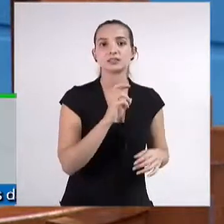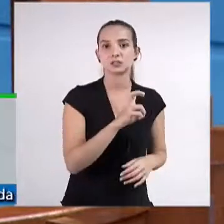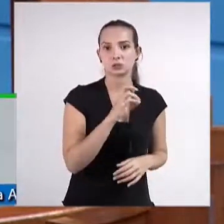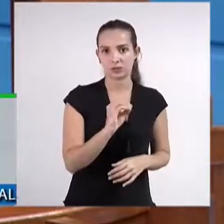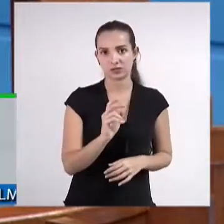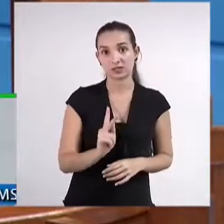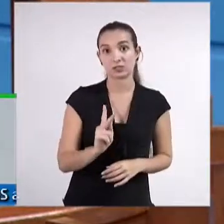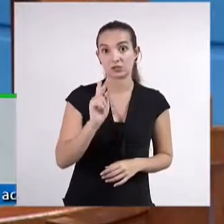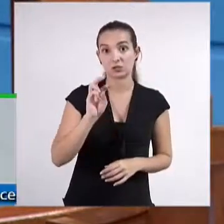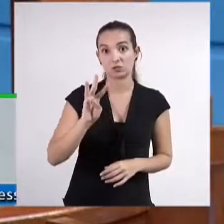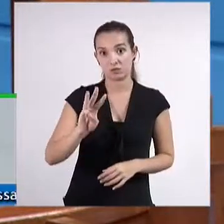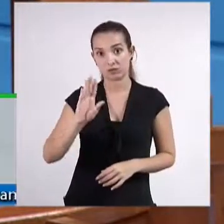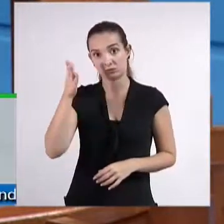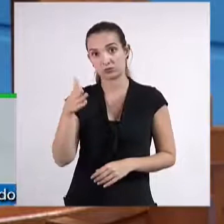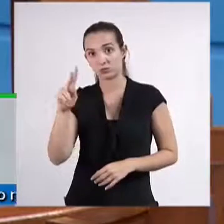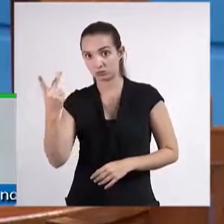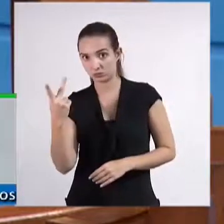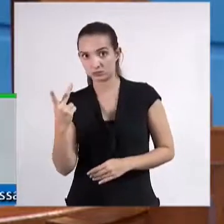quilowatts,